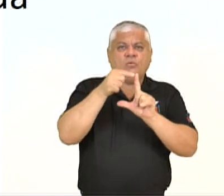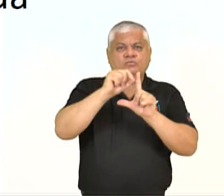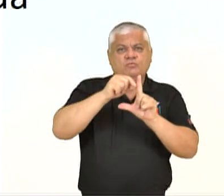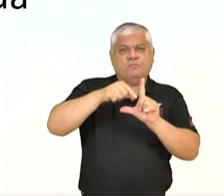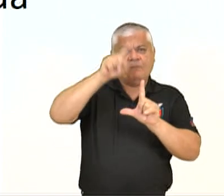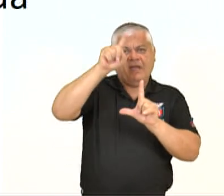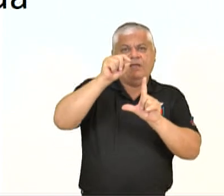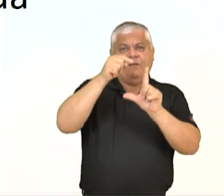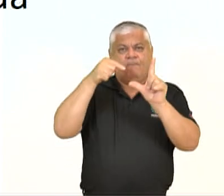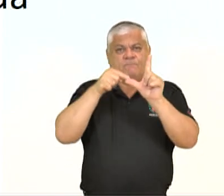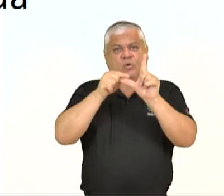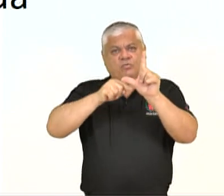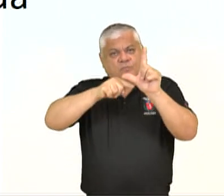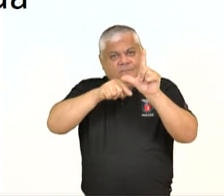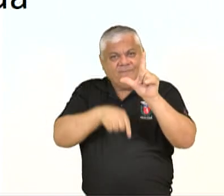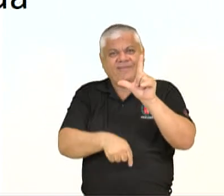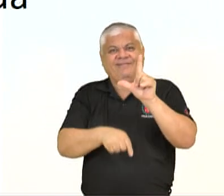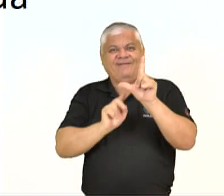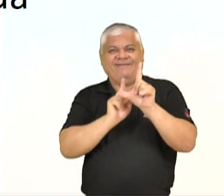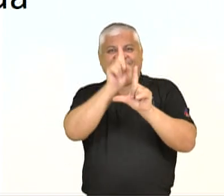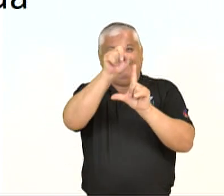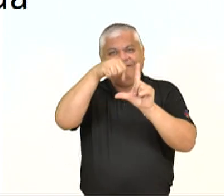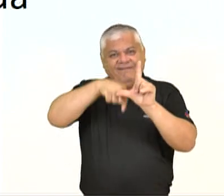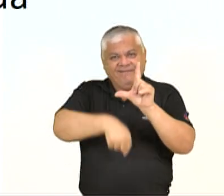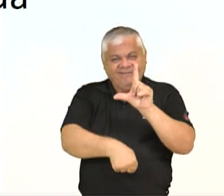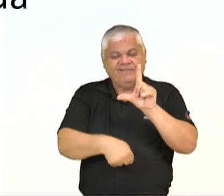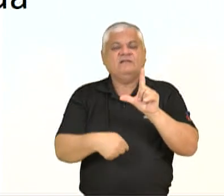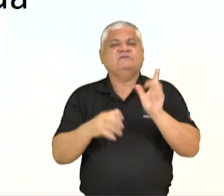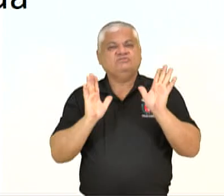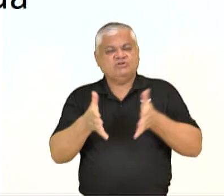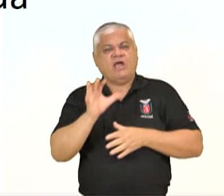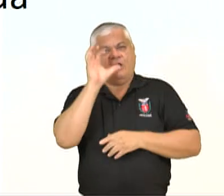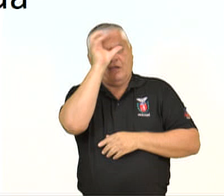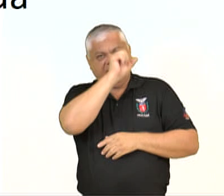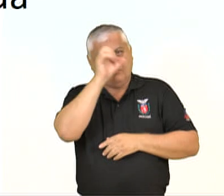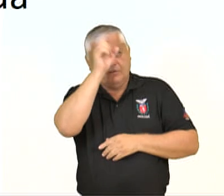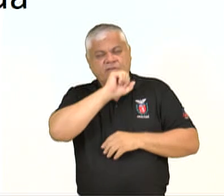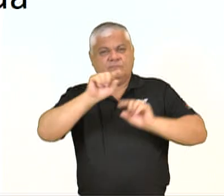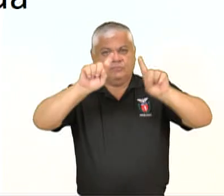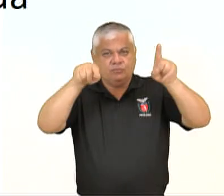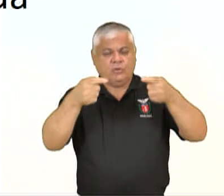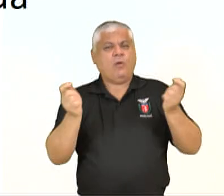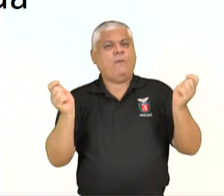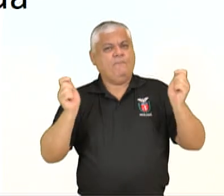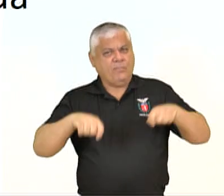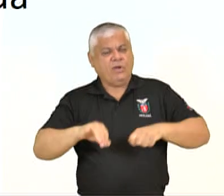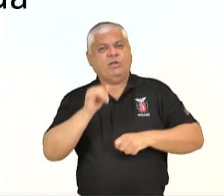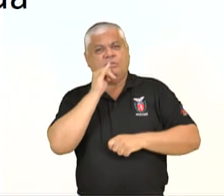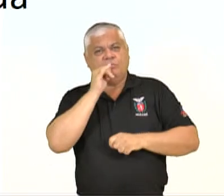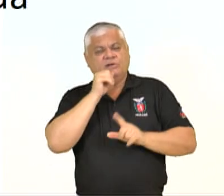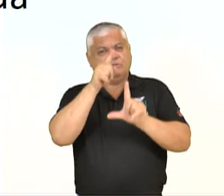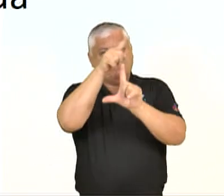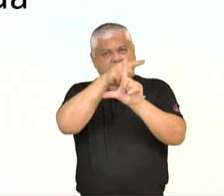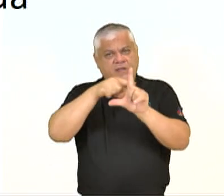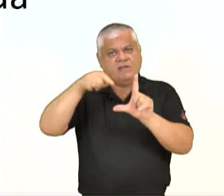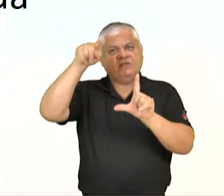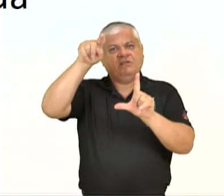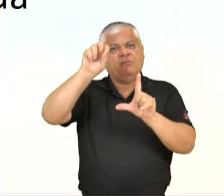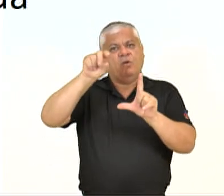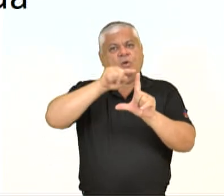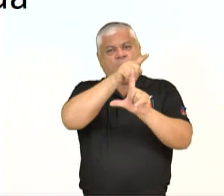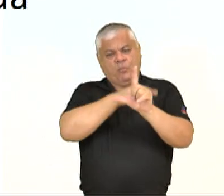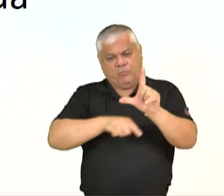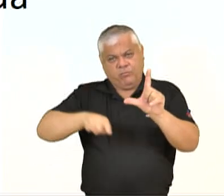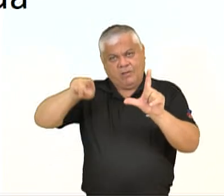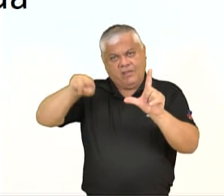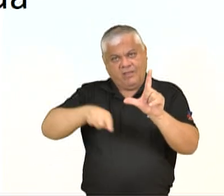da parábola. Nós já conhecemos um pouco aí sobre a parábola, já sabemos que ela pode ter a concavidade aberta para cima ou para baixo, influência